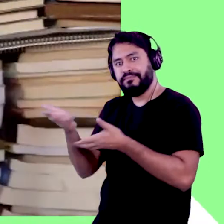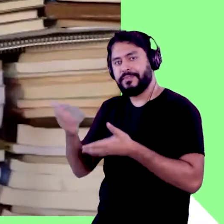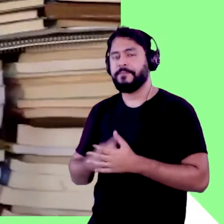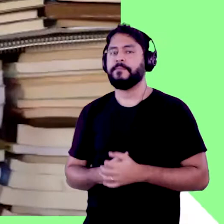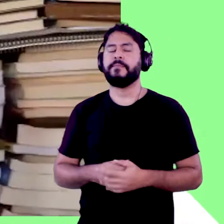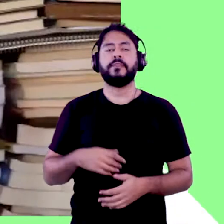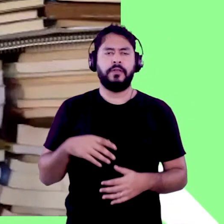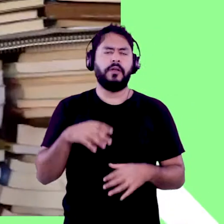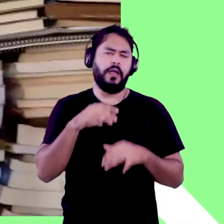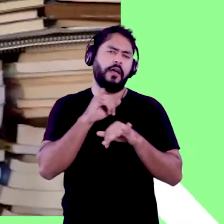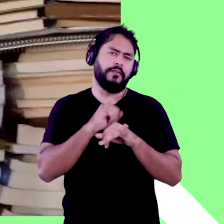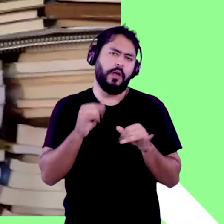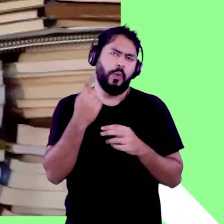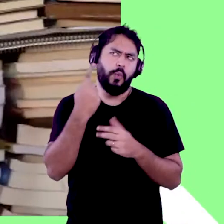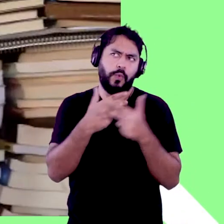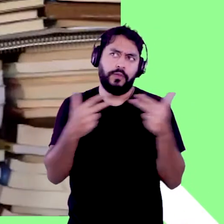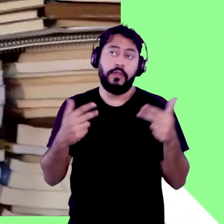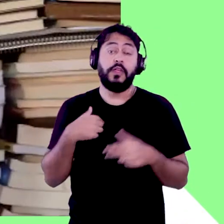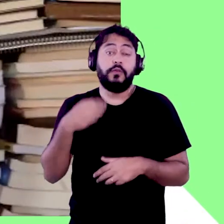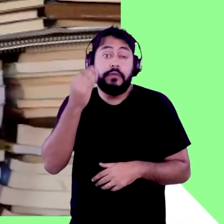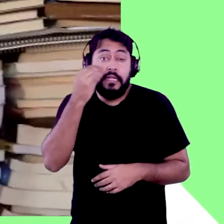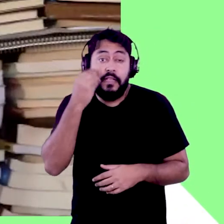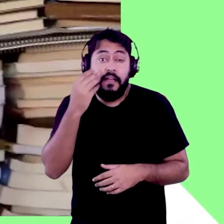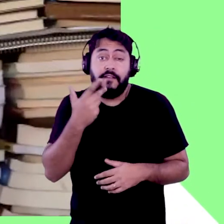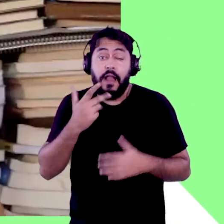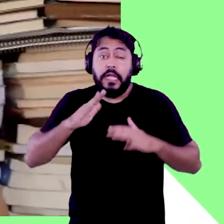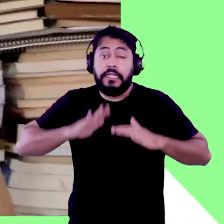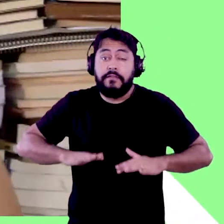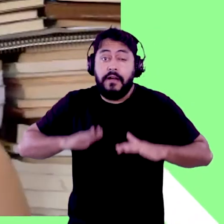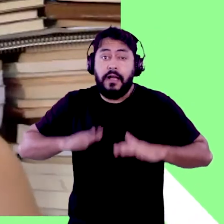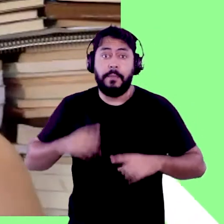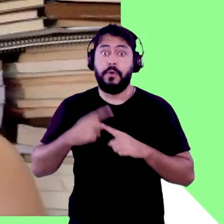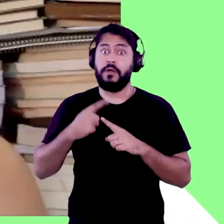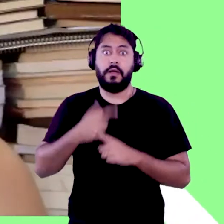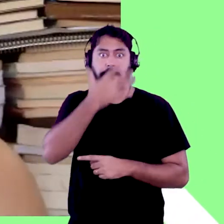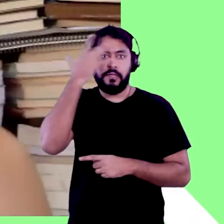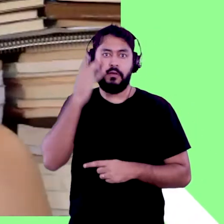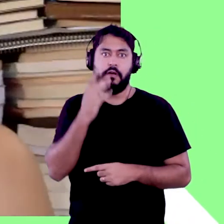uma coisa, assim, eu vou tentar falar um pouco mais devagar, eu sou uma pessoa que fala muito rápido,